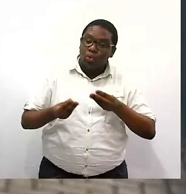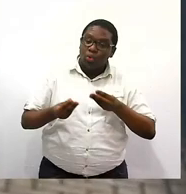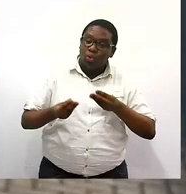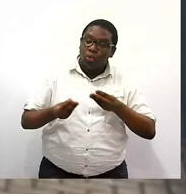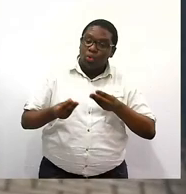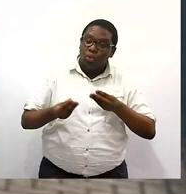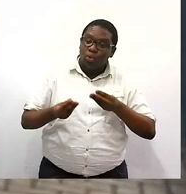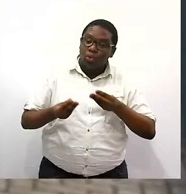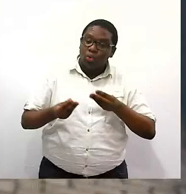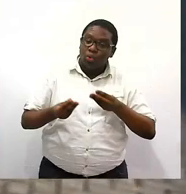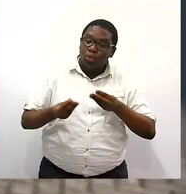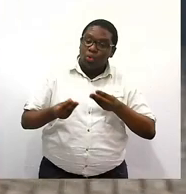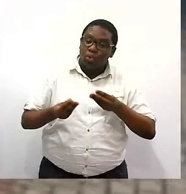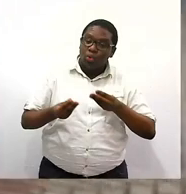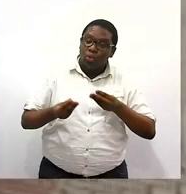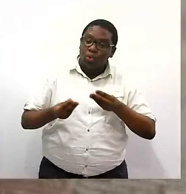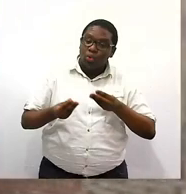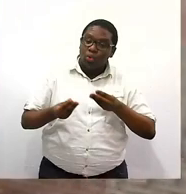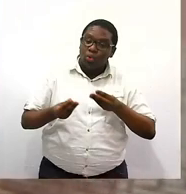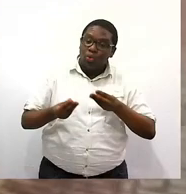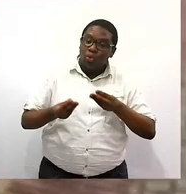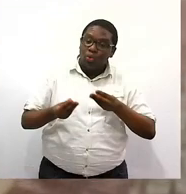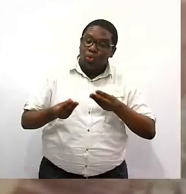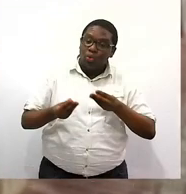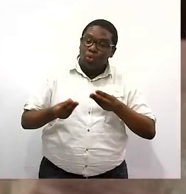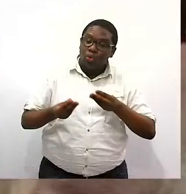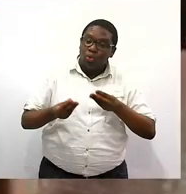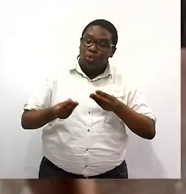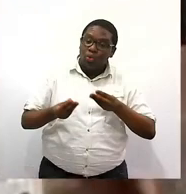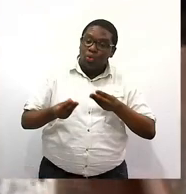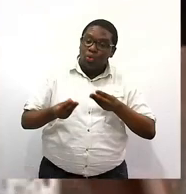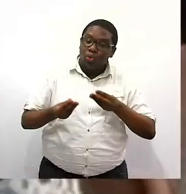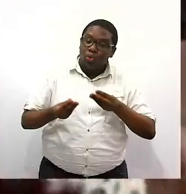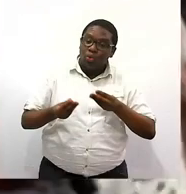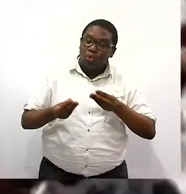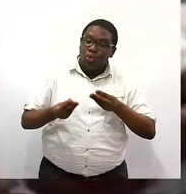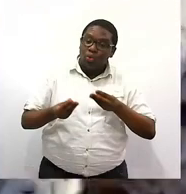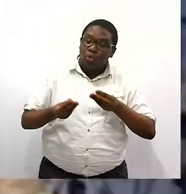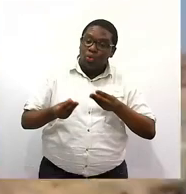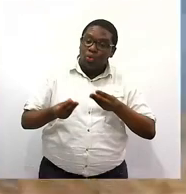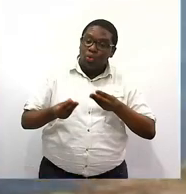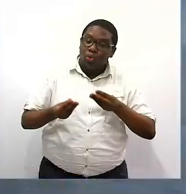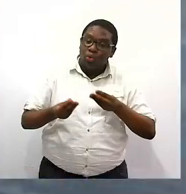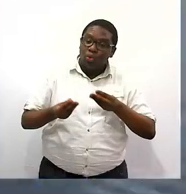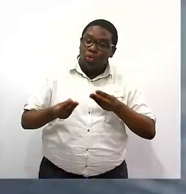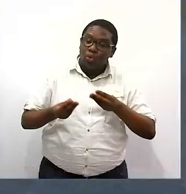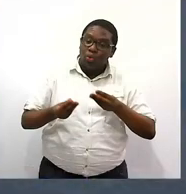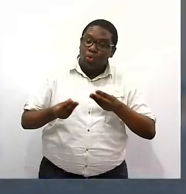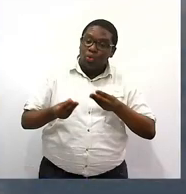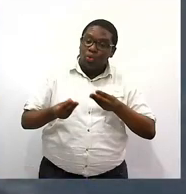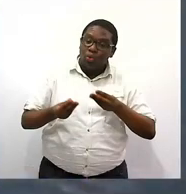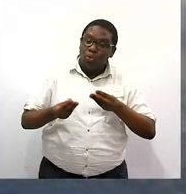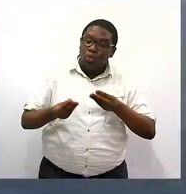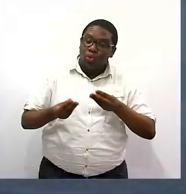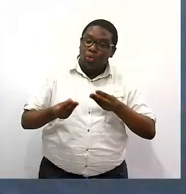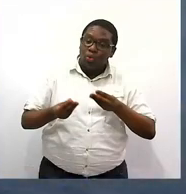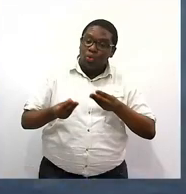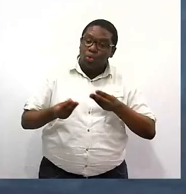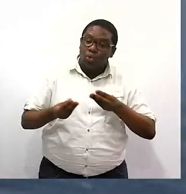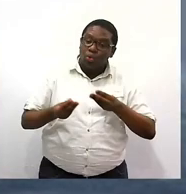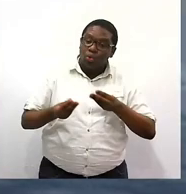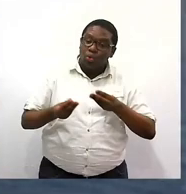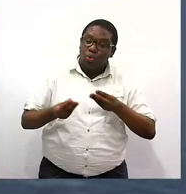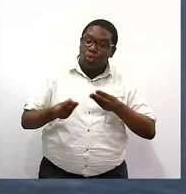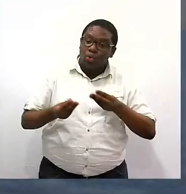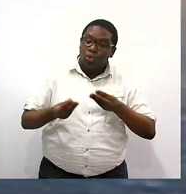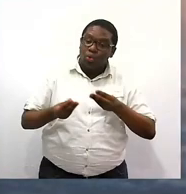que convive com o rio e, consequentemente, com a sua população, a gente percebe o lado da poesia social